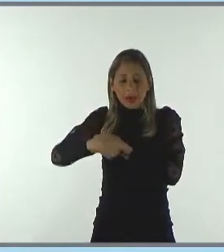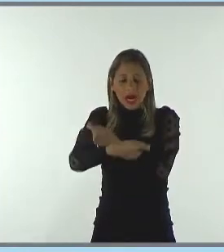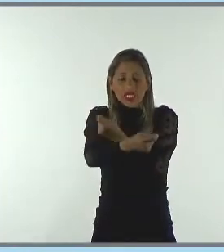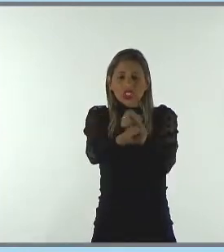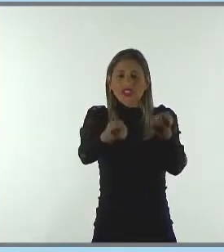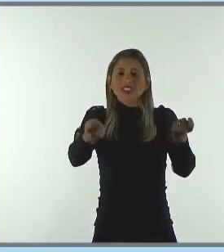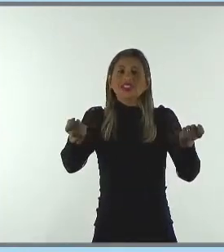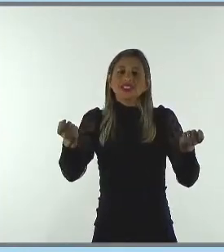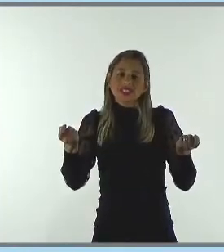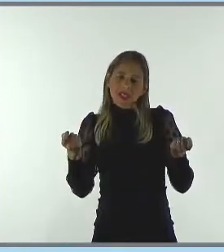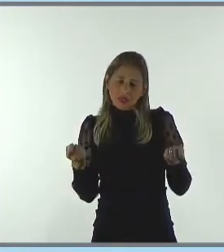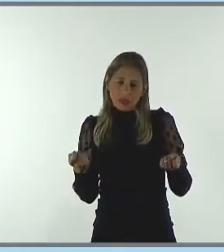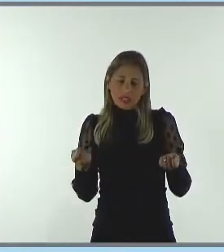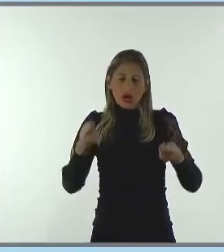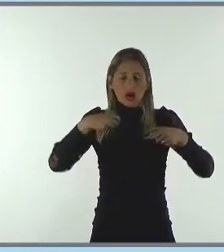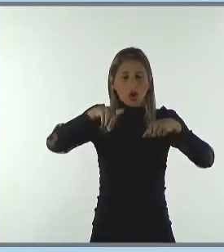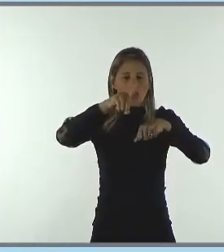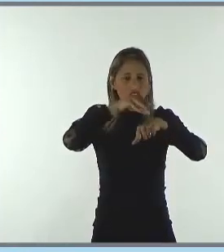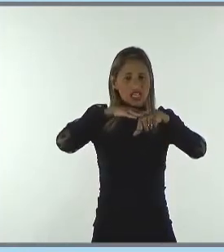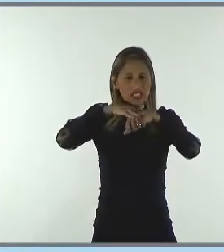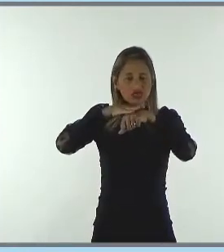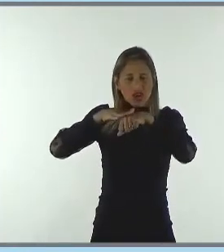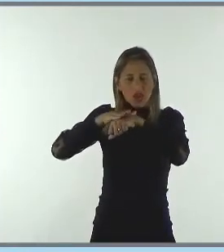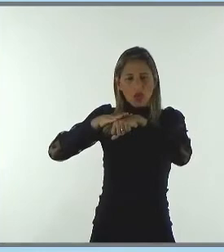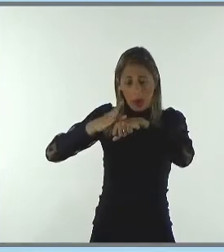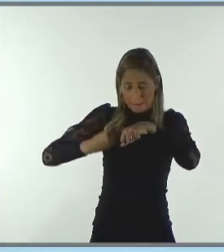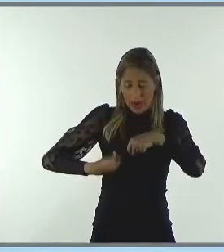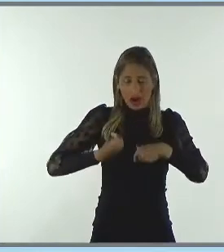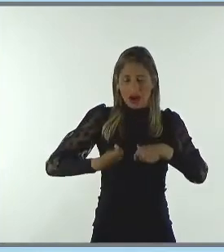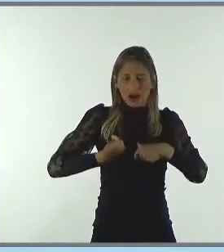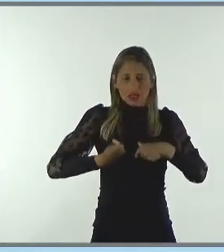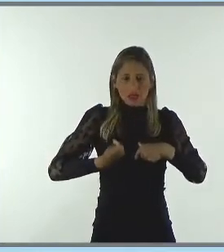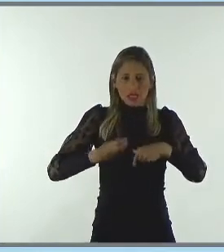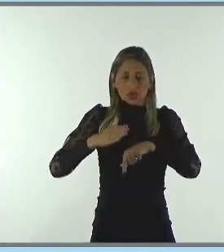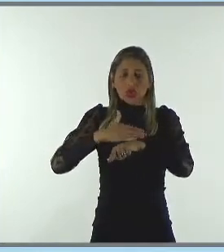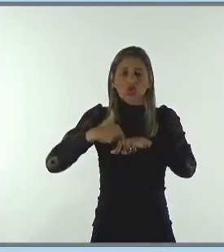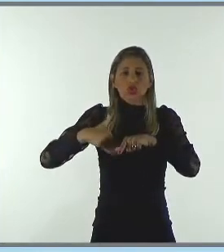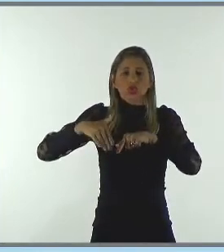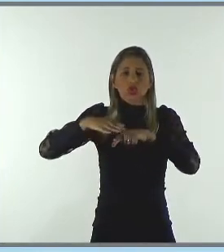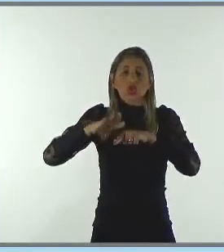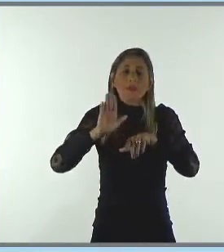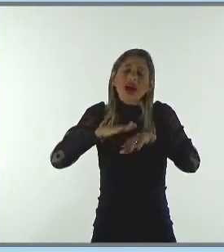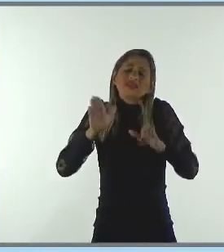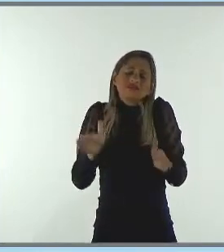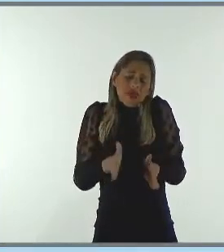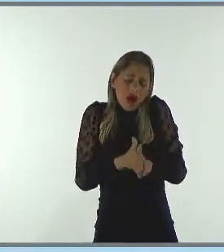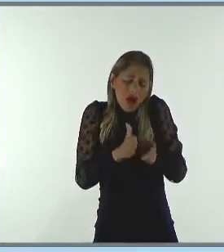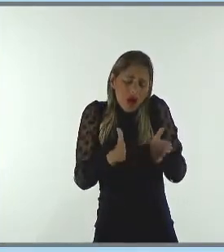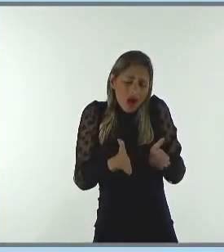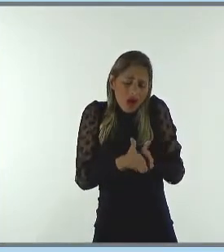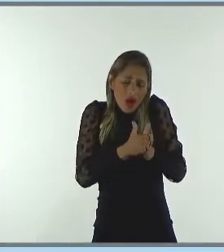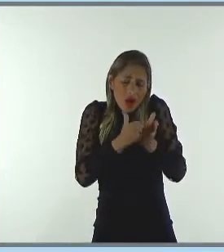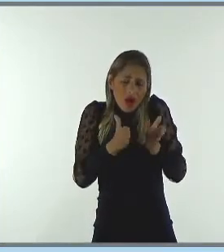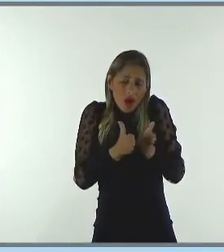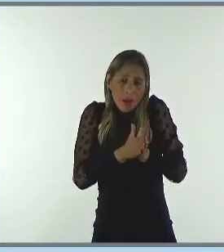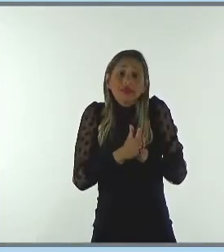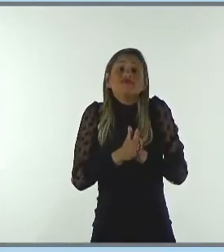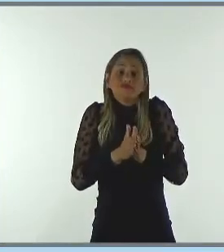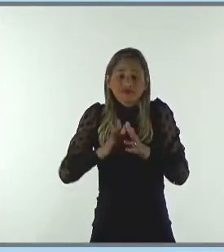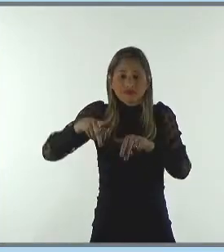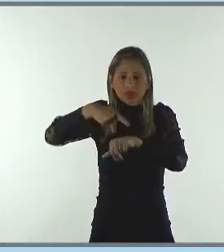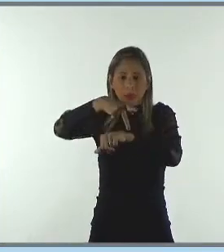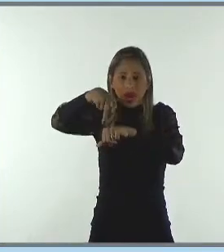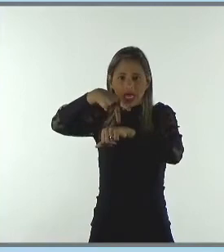distribuição, ao diálogo, à participação, sobretudo das camadas mais pobres, nas instâncias decisivas do país.